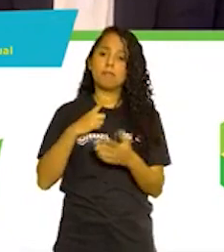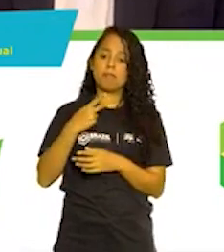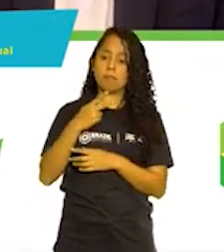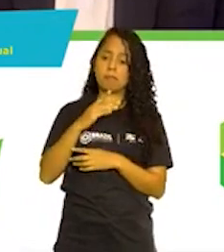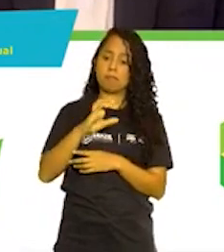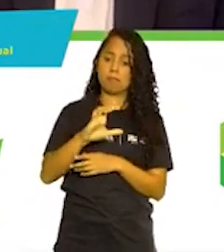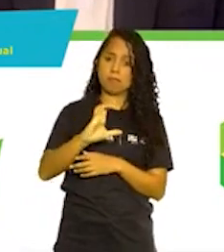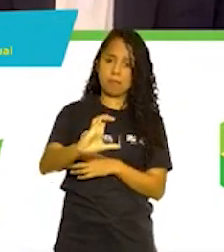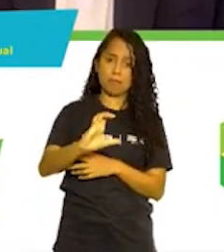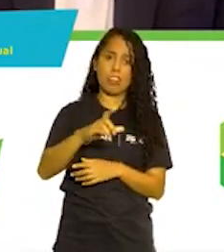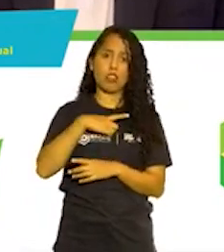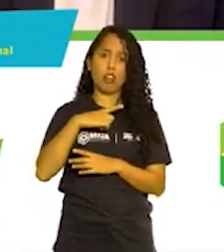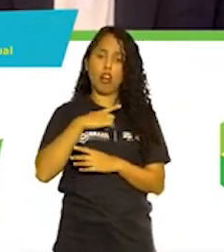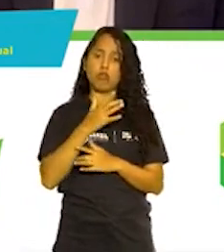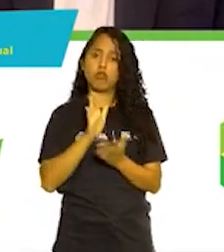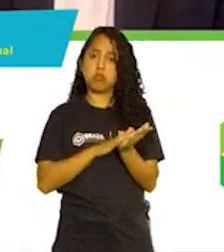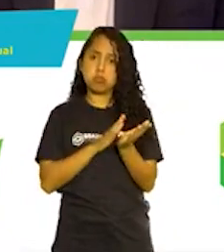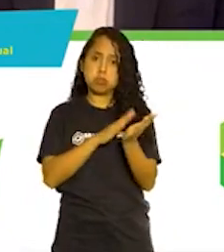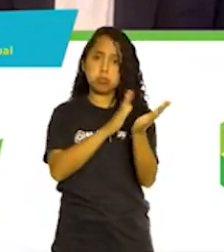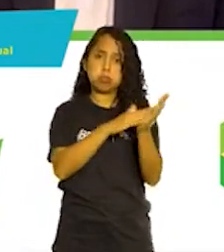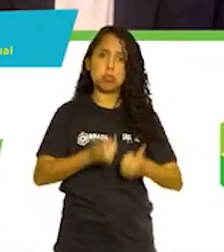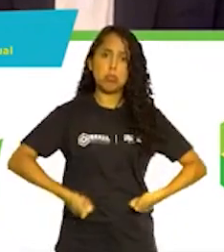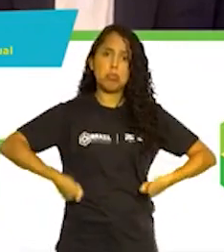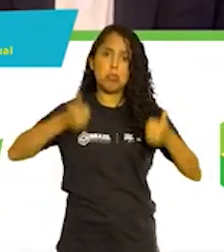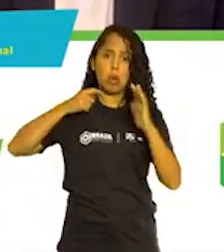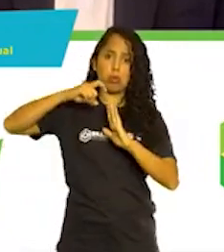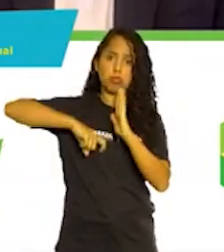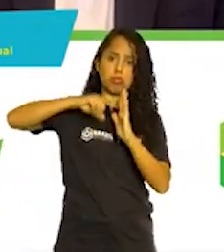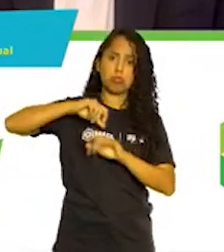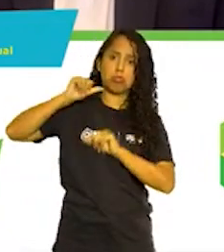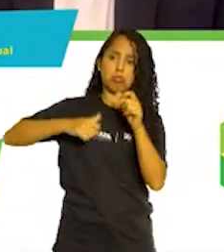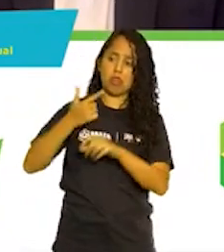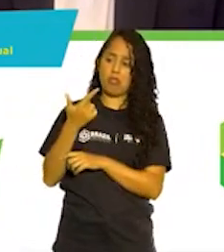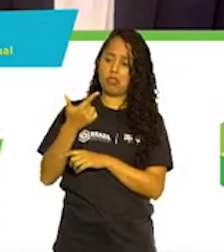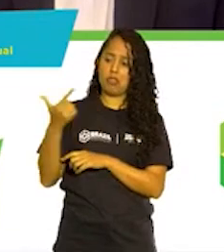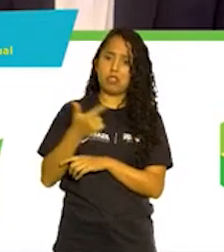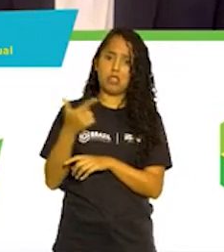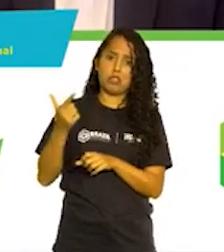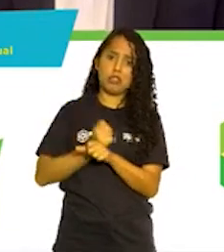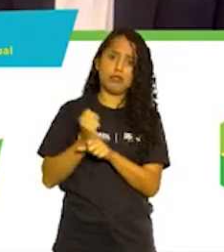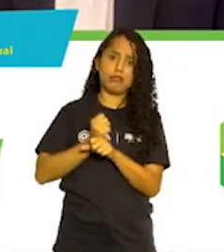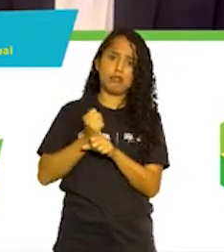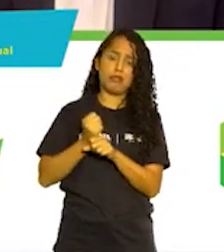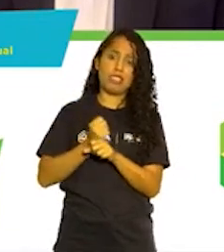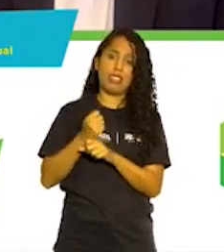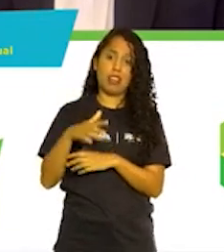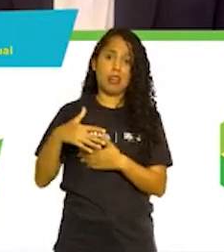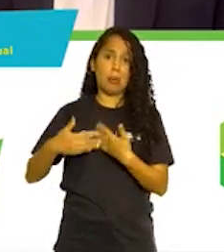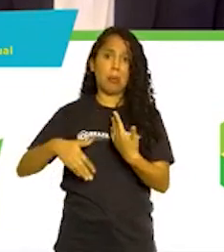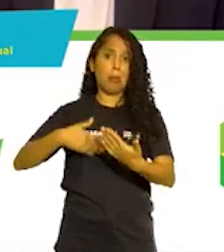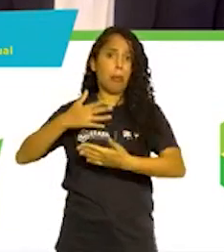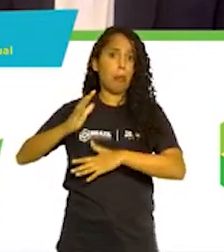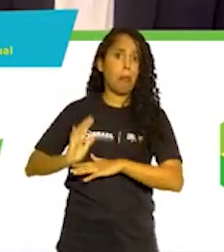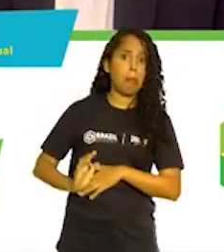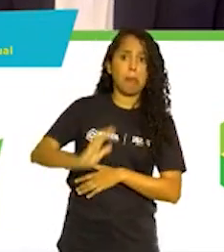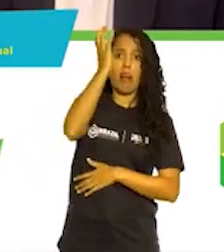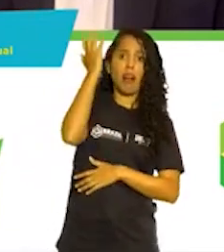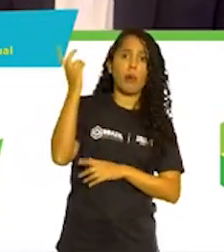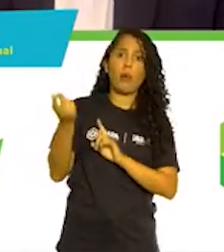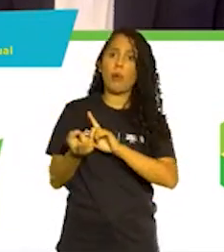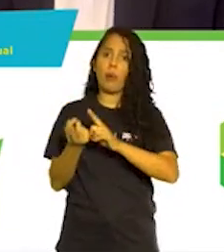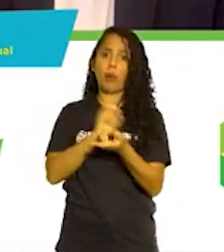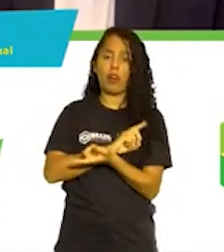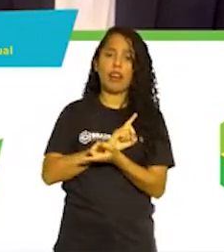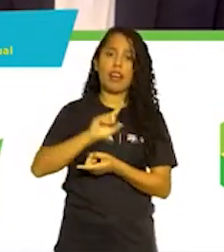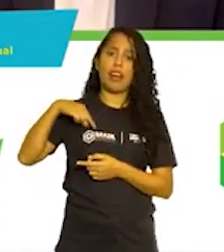foi elogiada como a melhor reforma fiscal dos últimos 22 anos e, de repente, você dá conta que, pelo contrário,